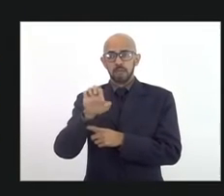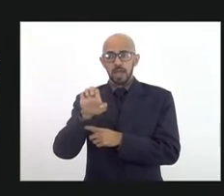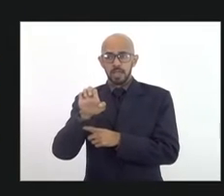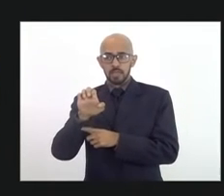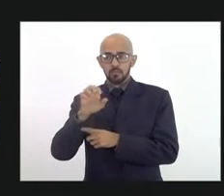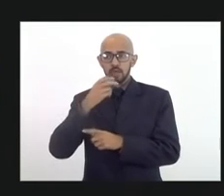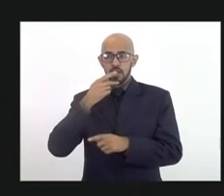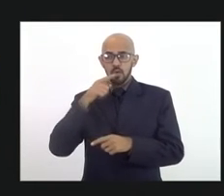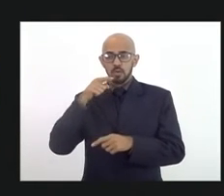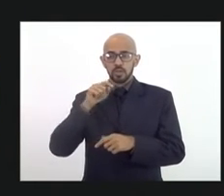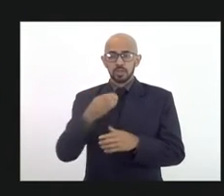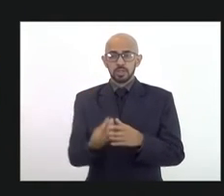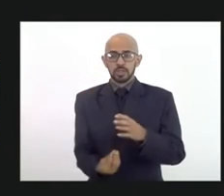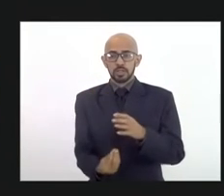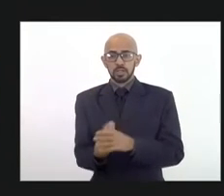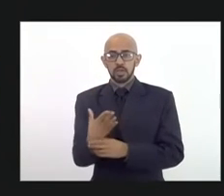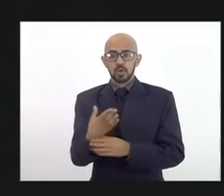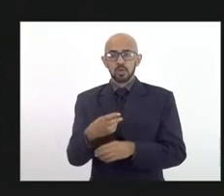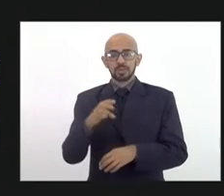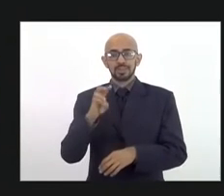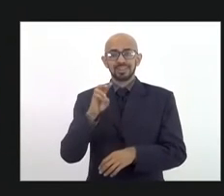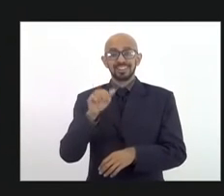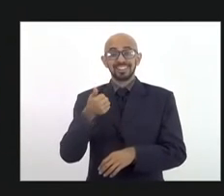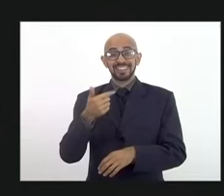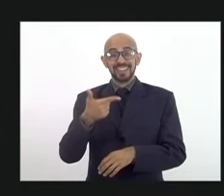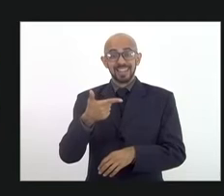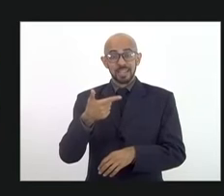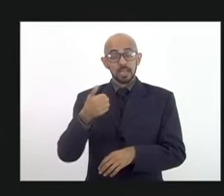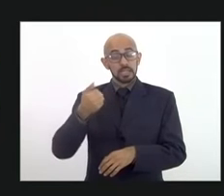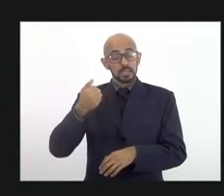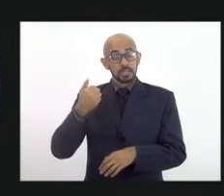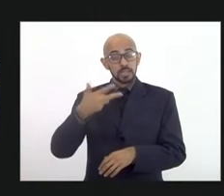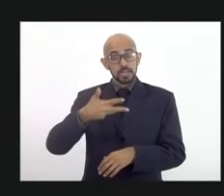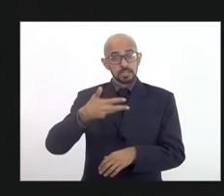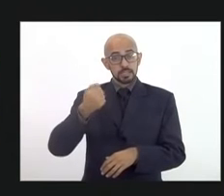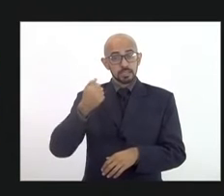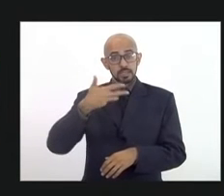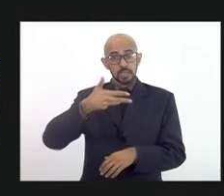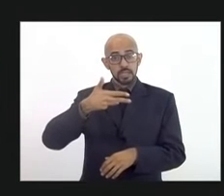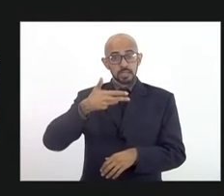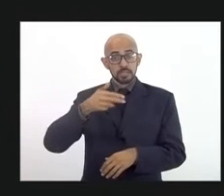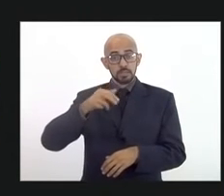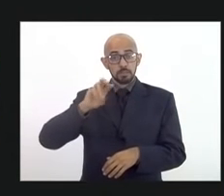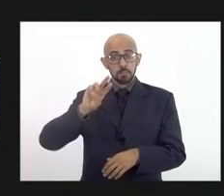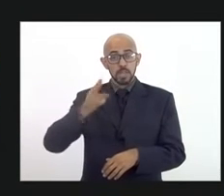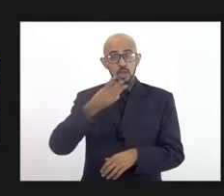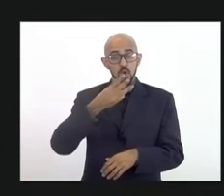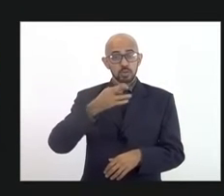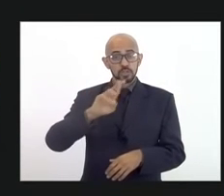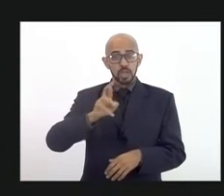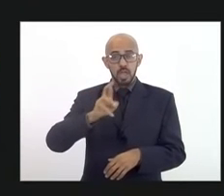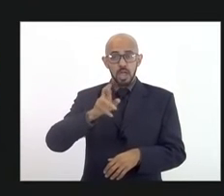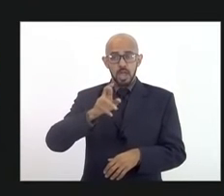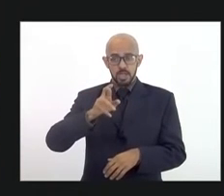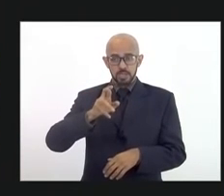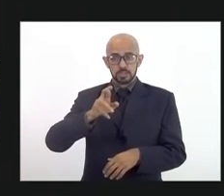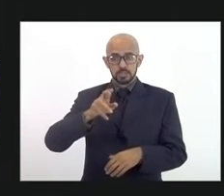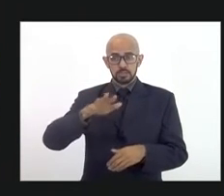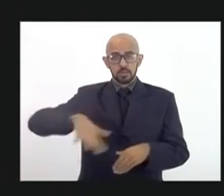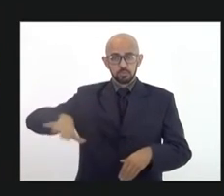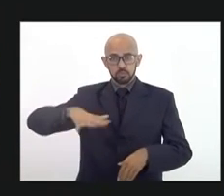girou 13 milhões em potenciais de negócio numa região derrocada por conta da própria depressão do Comperge. Então, acho que essa